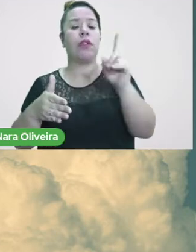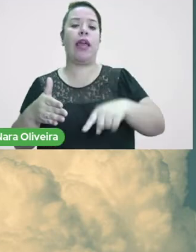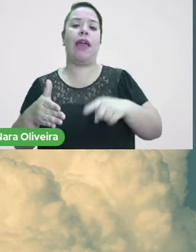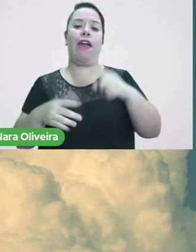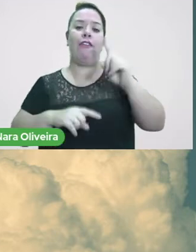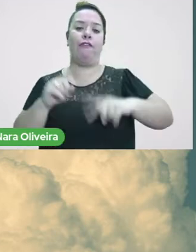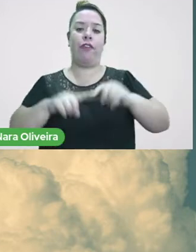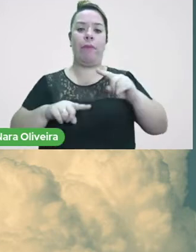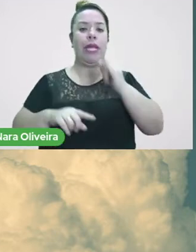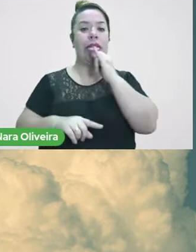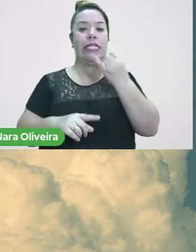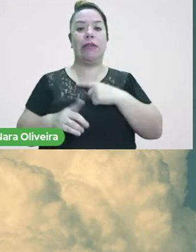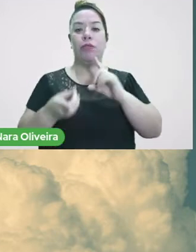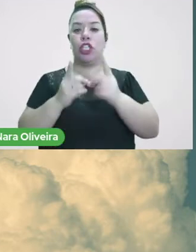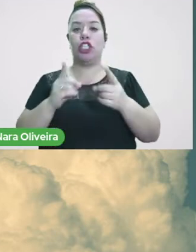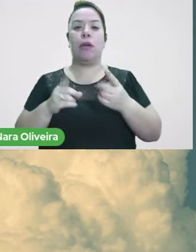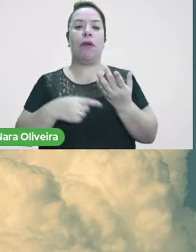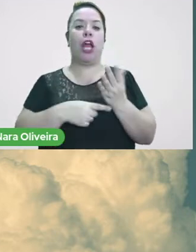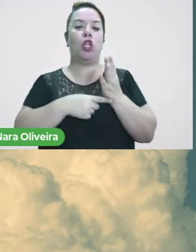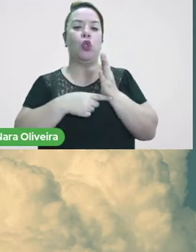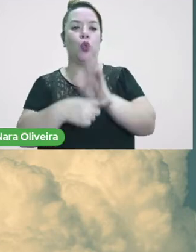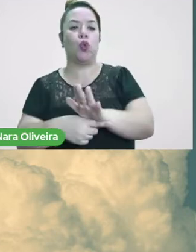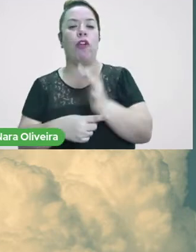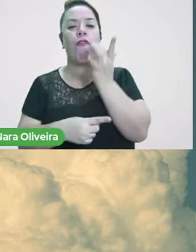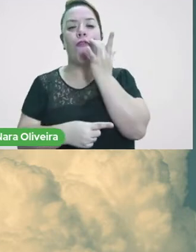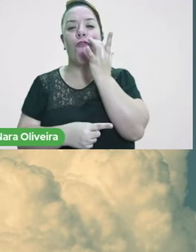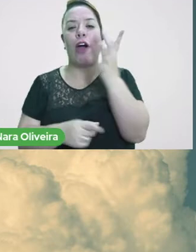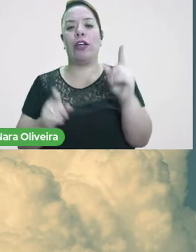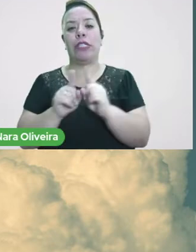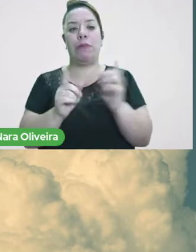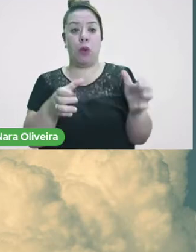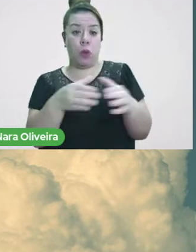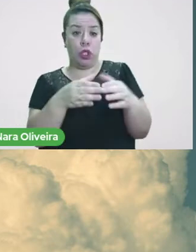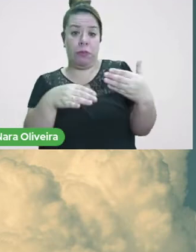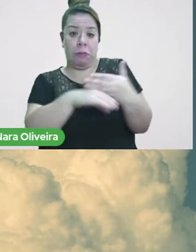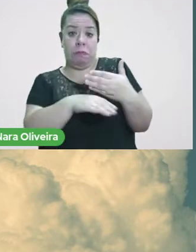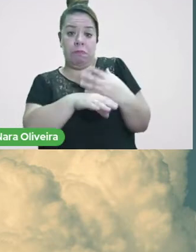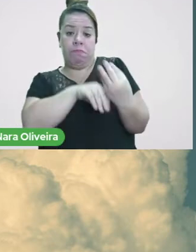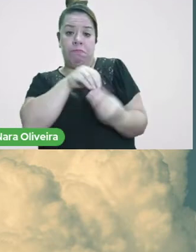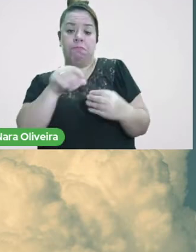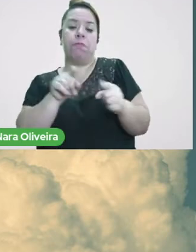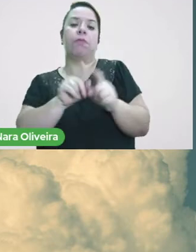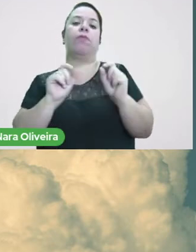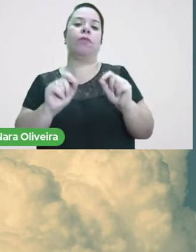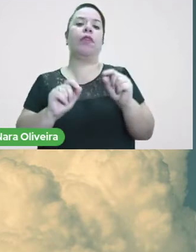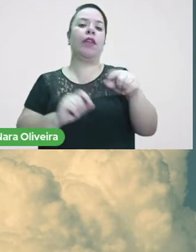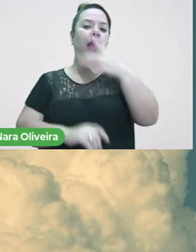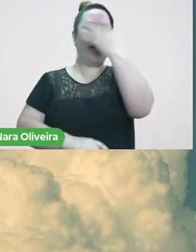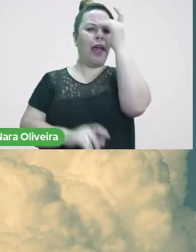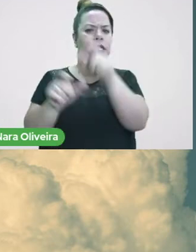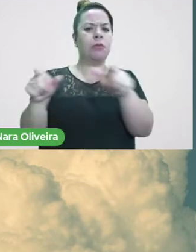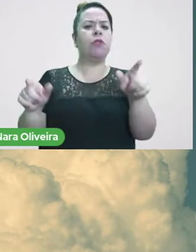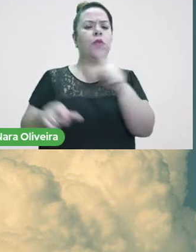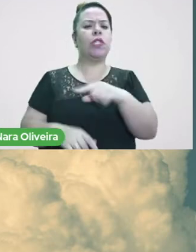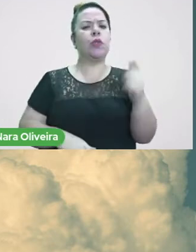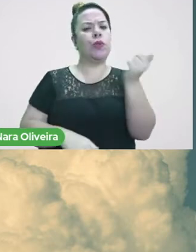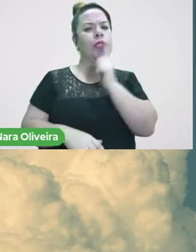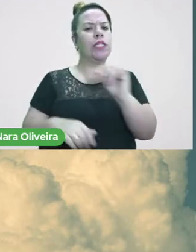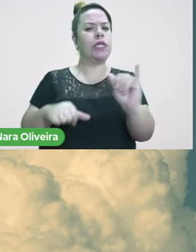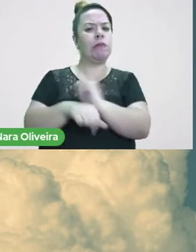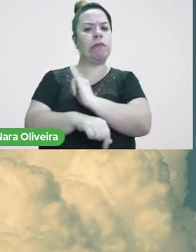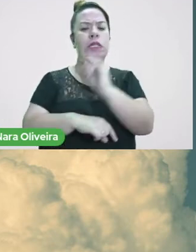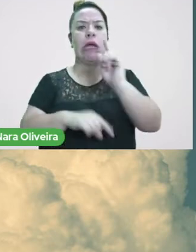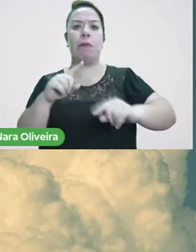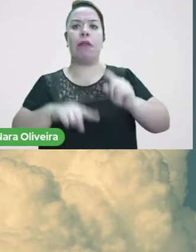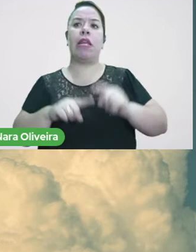bem facilitada, se o time estiver engajado e tudo, as pessoas vão ter uma ferramenta a mais, tá?